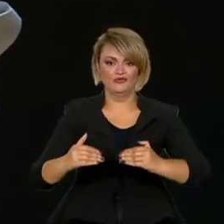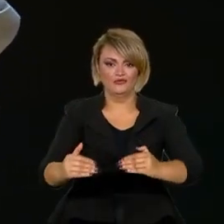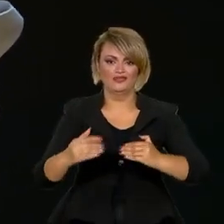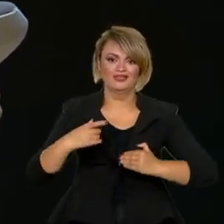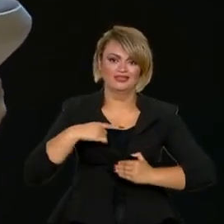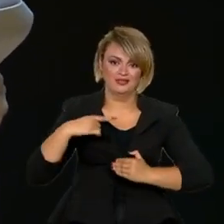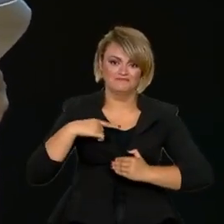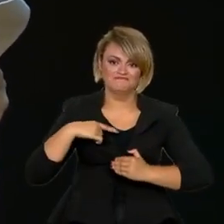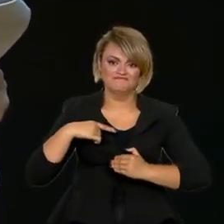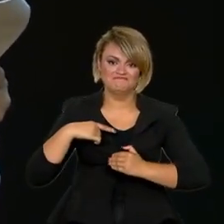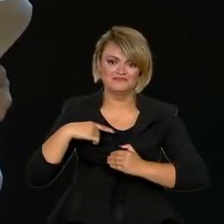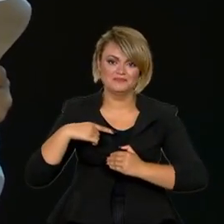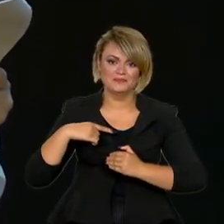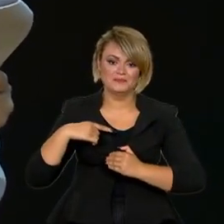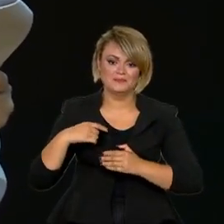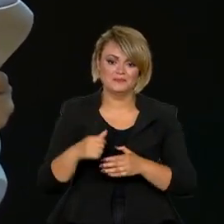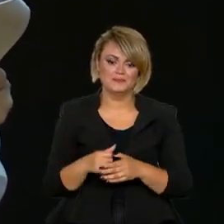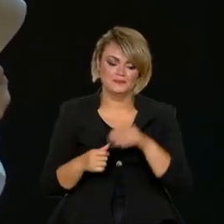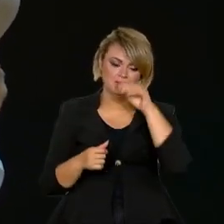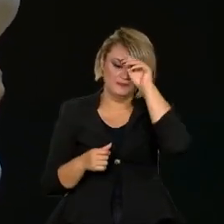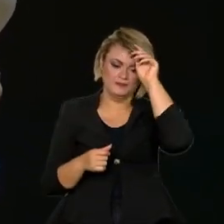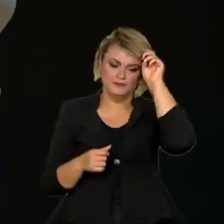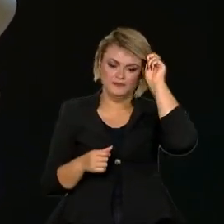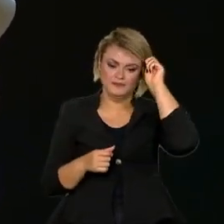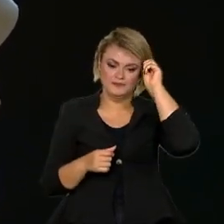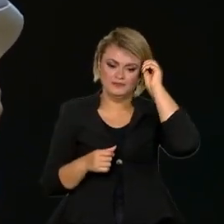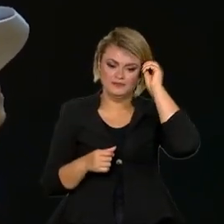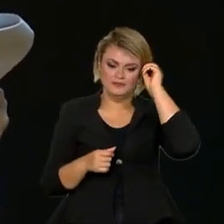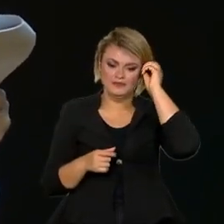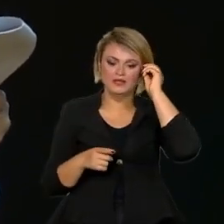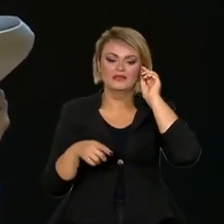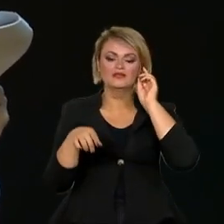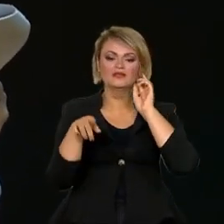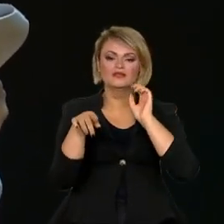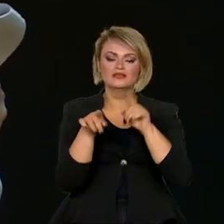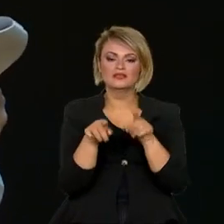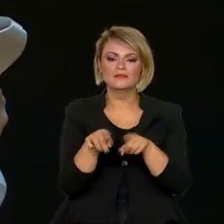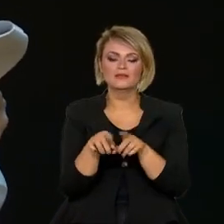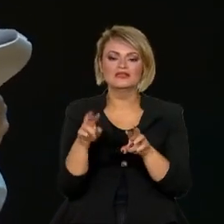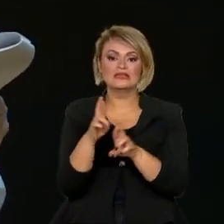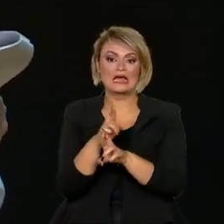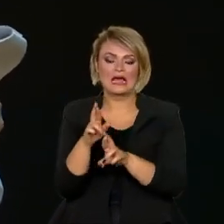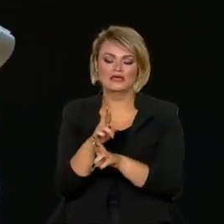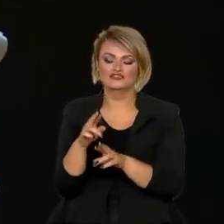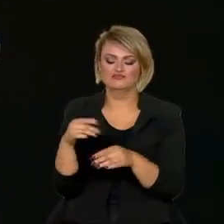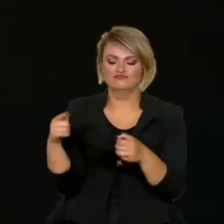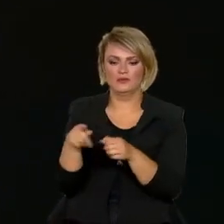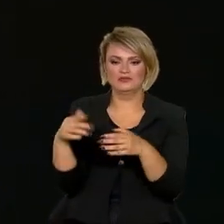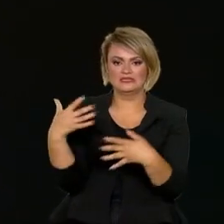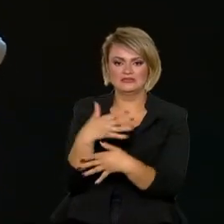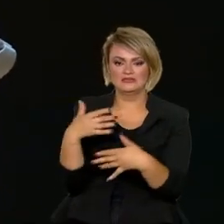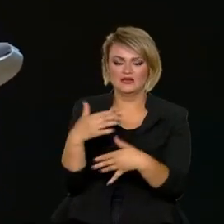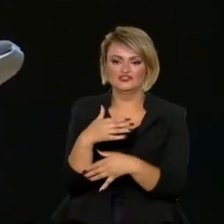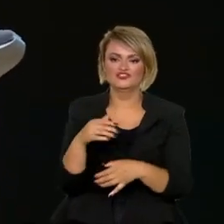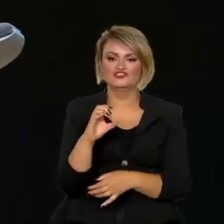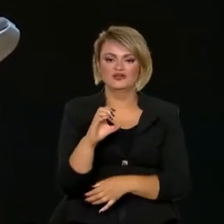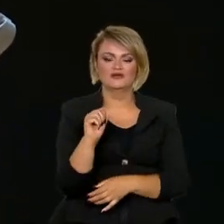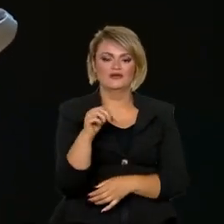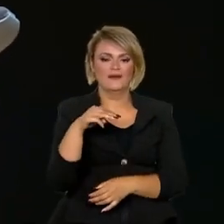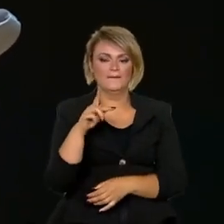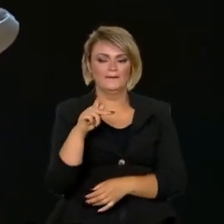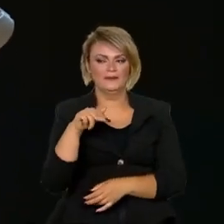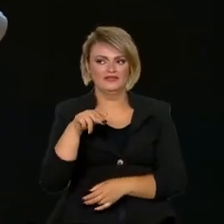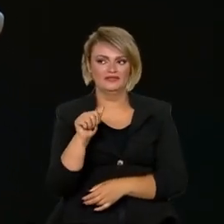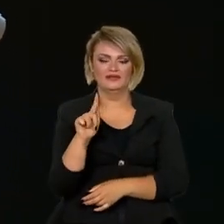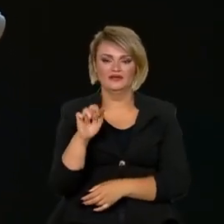e a Infovia da Rede Metropolitana de Campina Grande. E como